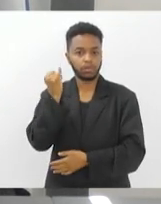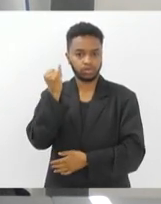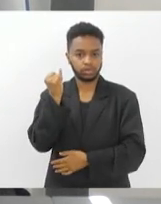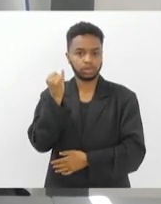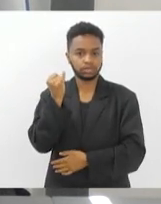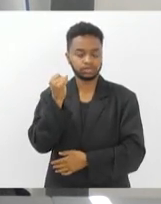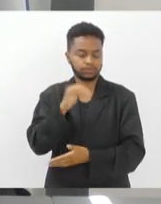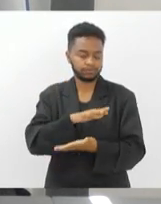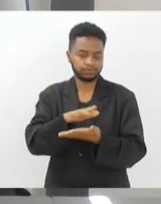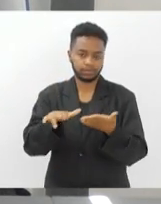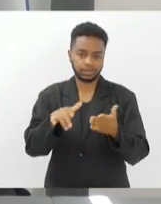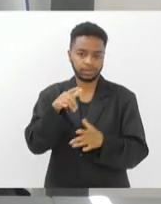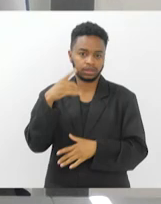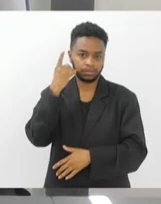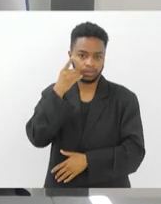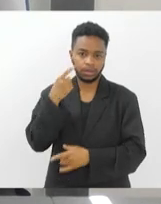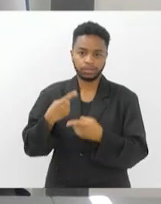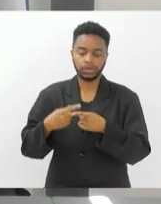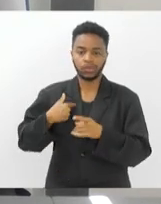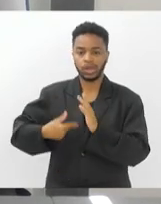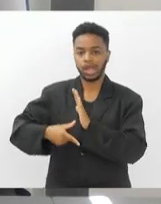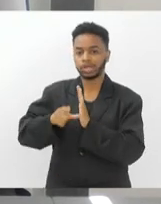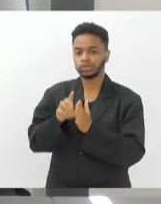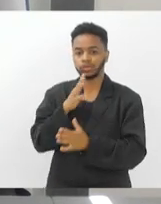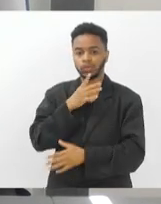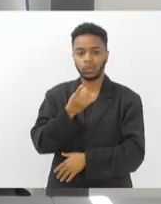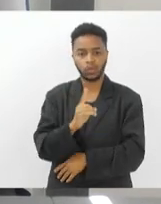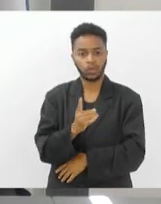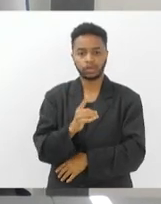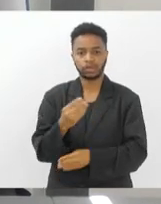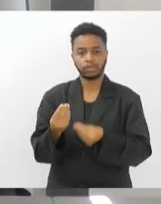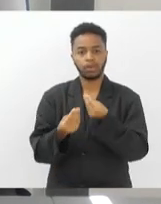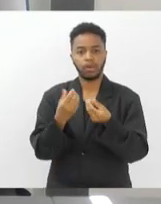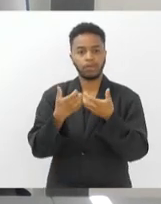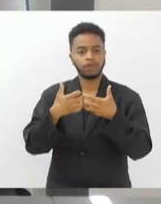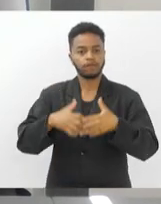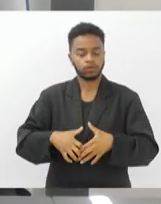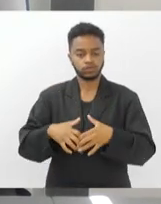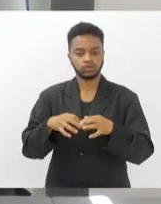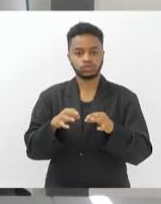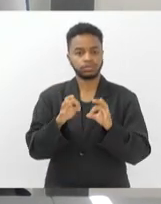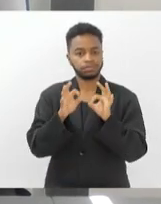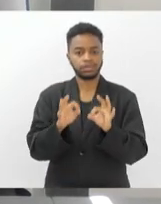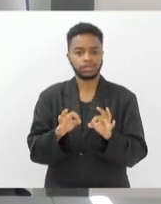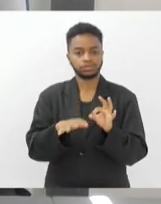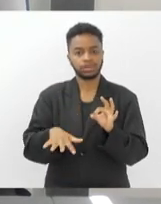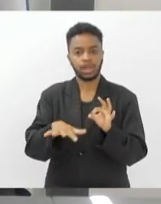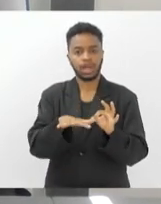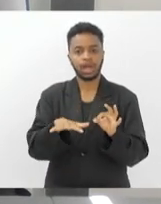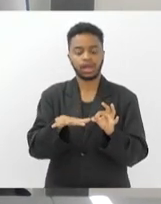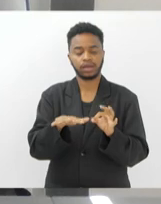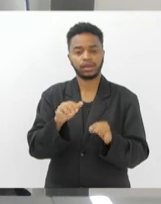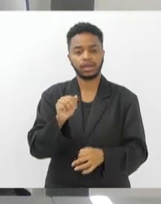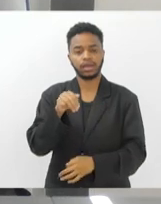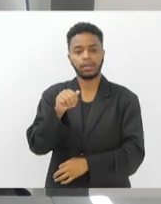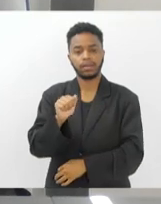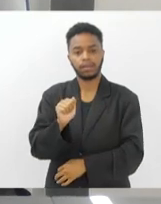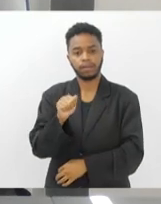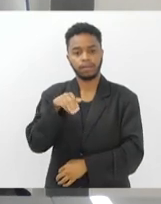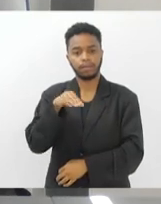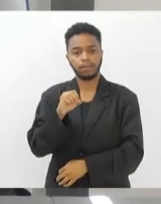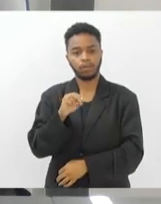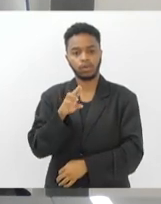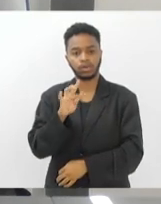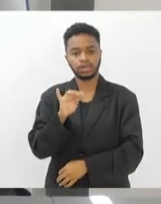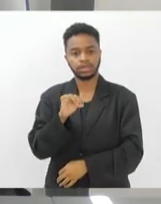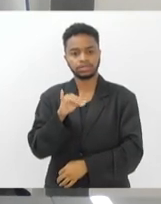os deputados, que eu, por exemplo, não conhecia o funcionamento técnico dessa questão da área de amortecimento, que muitas vezes se